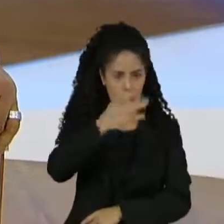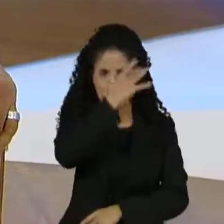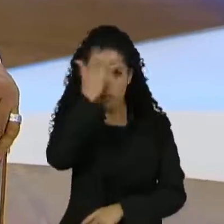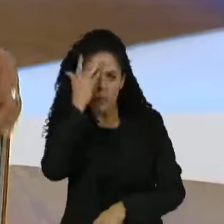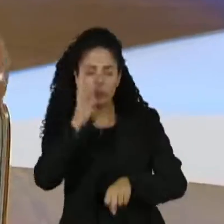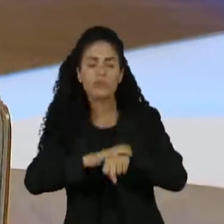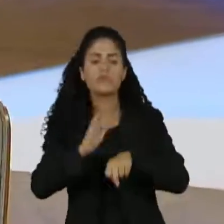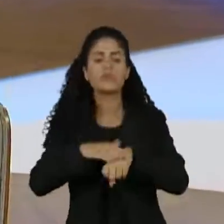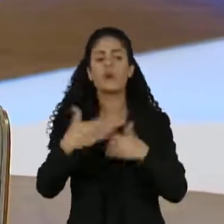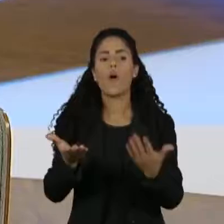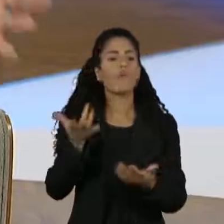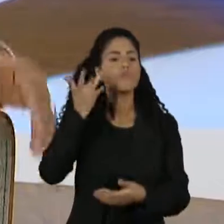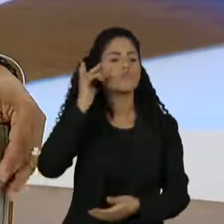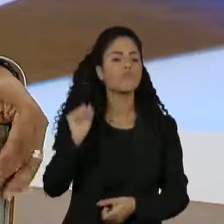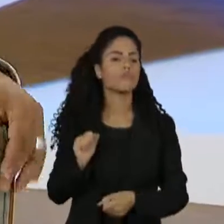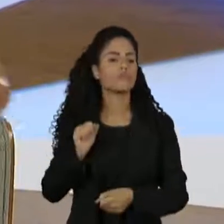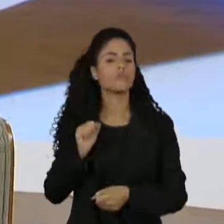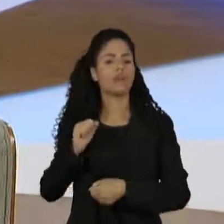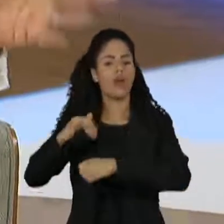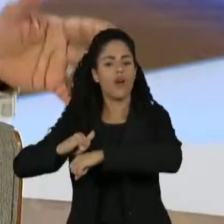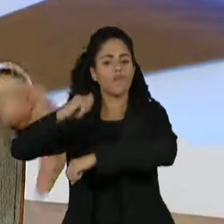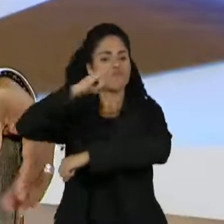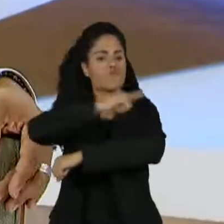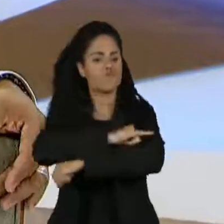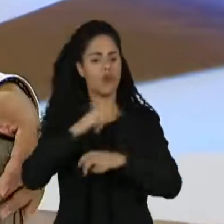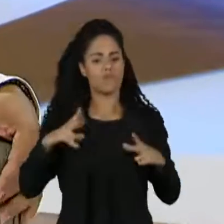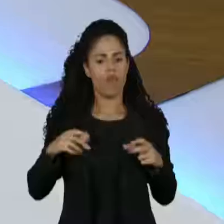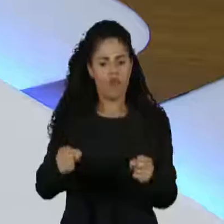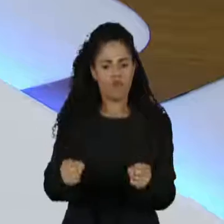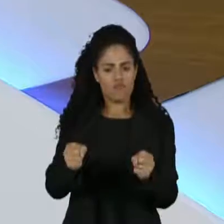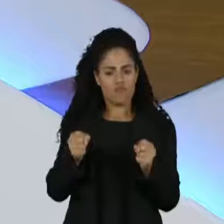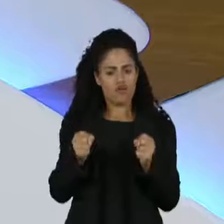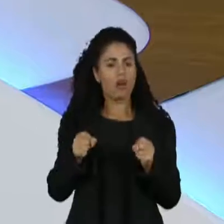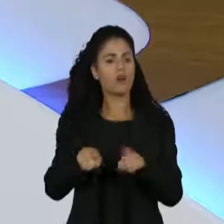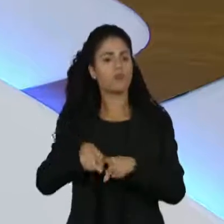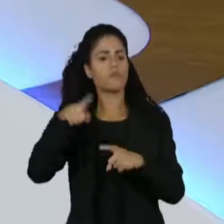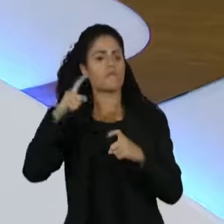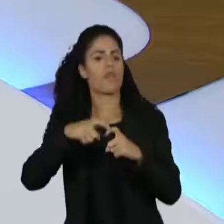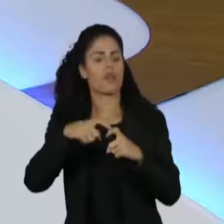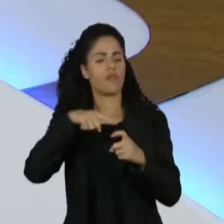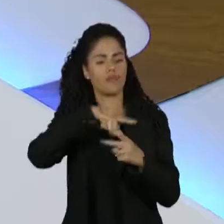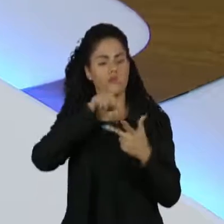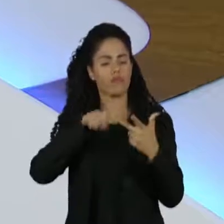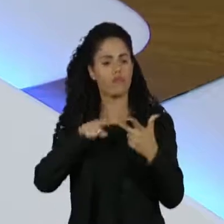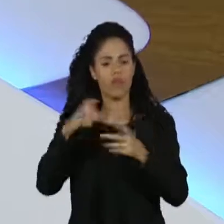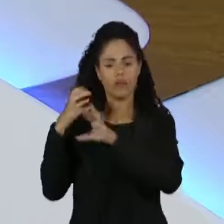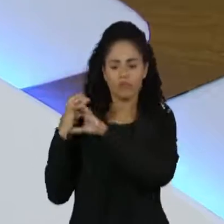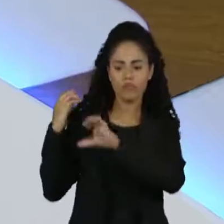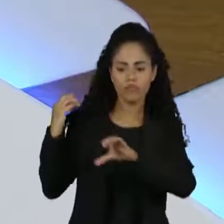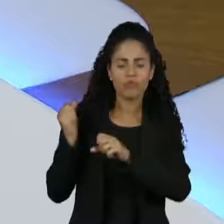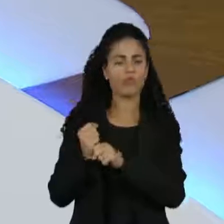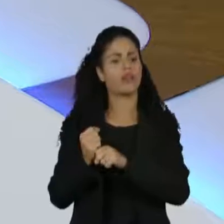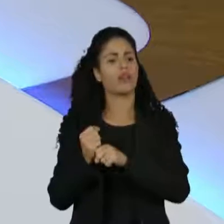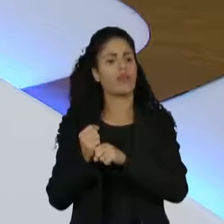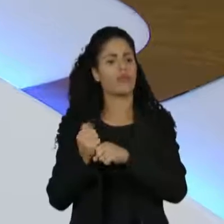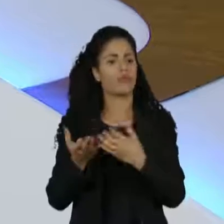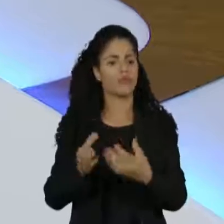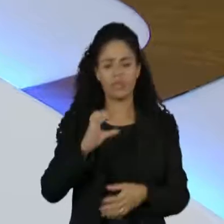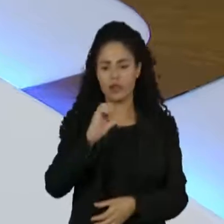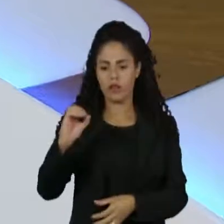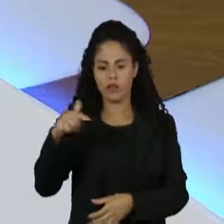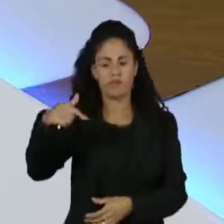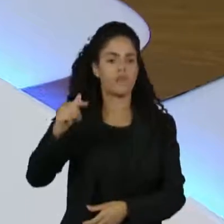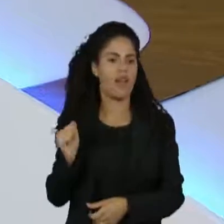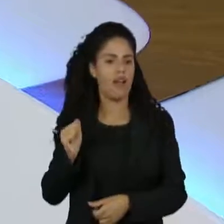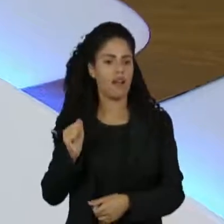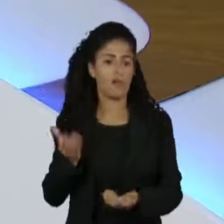fazendo, sei lá, um piloto de avião, um médico, um engenheiro, né, fazendo quase fazendo um 007, olha, tem coisa